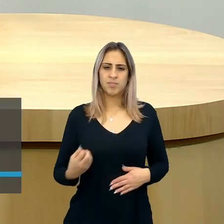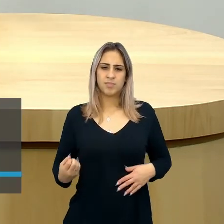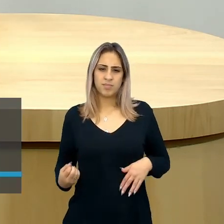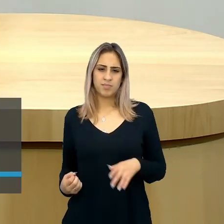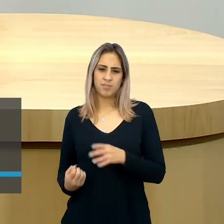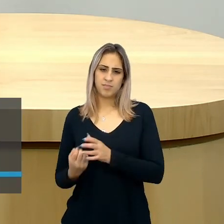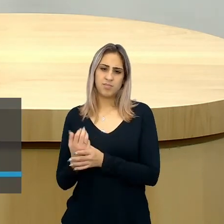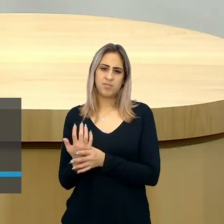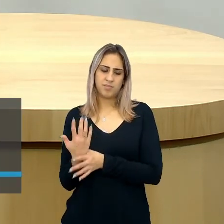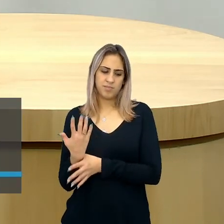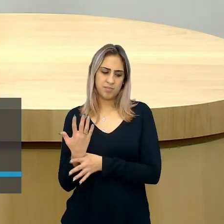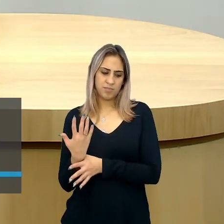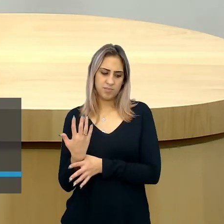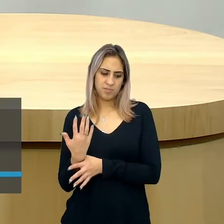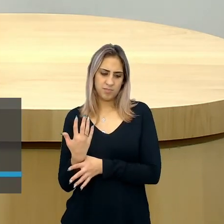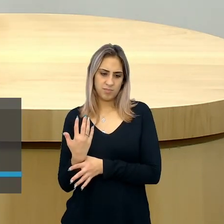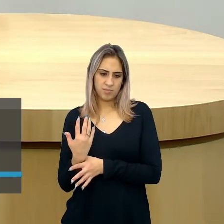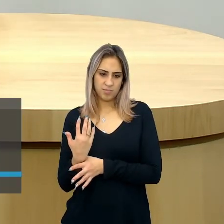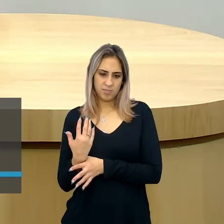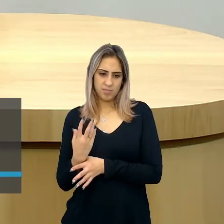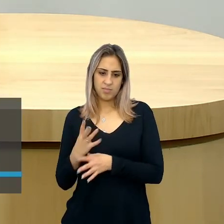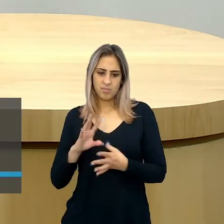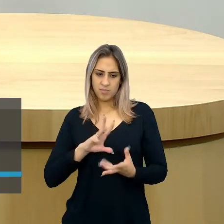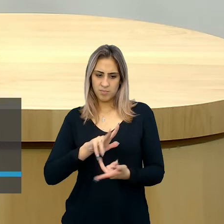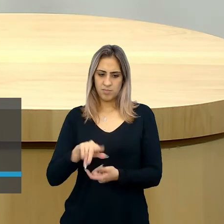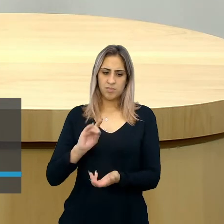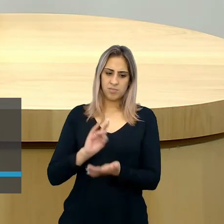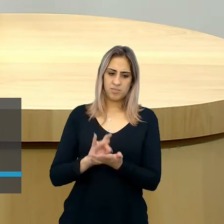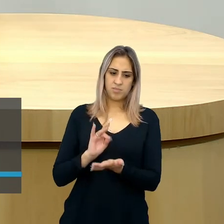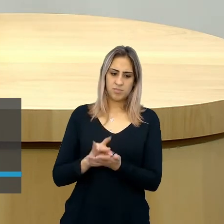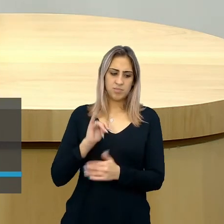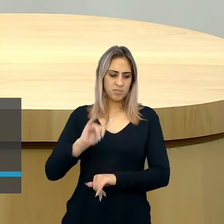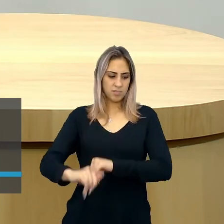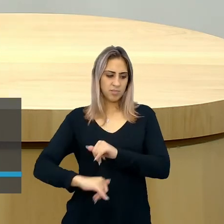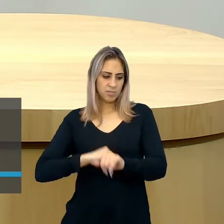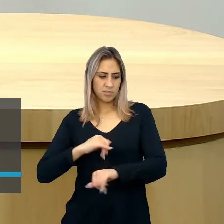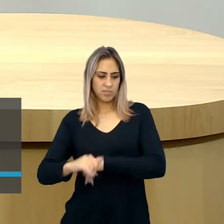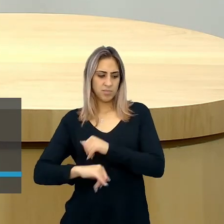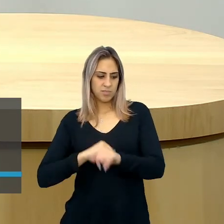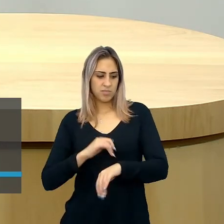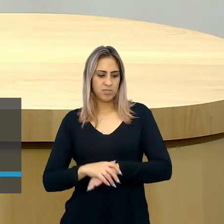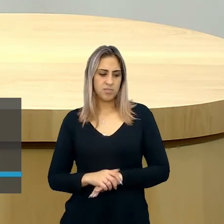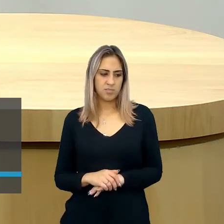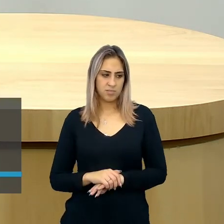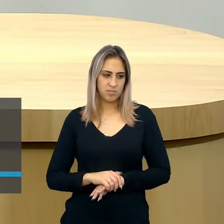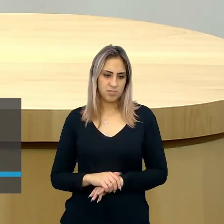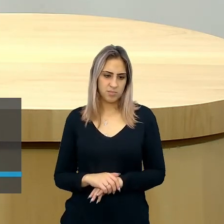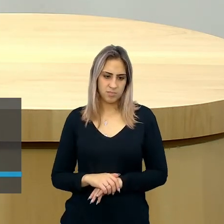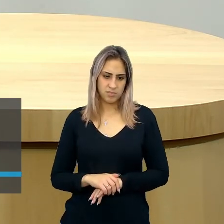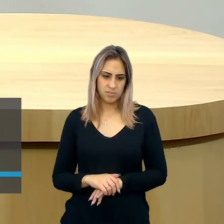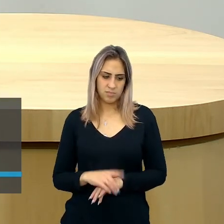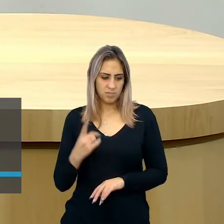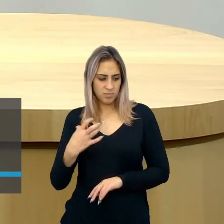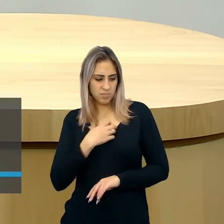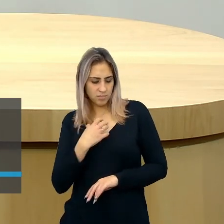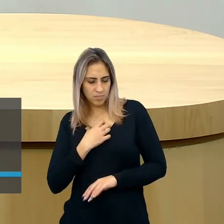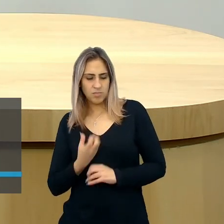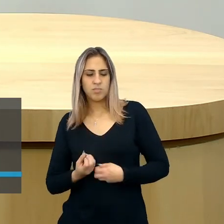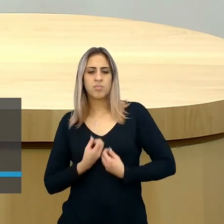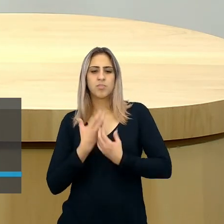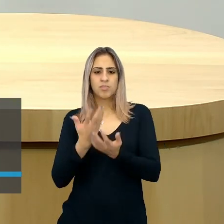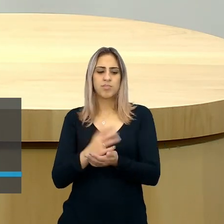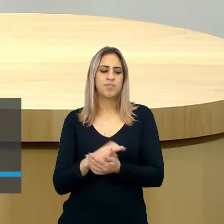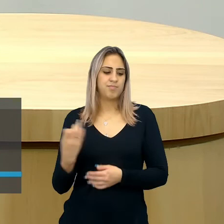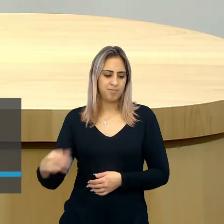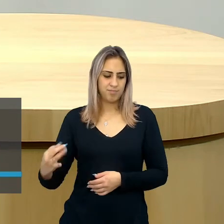recria o mundo real na internet, ele renasce sob a forma de dados,